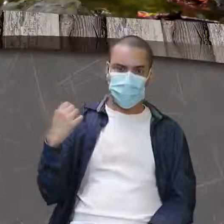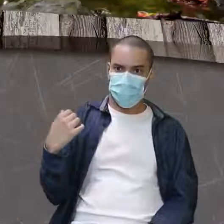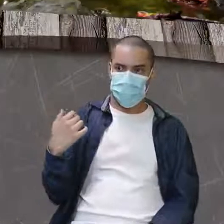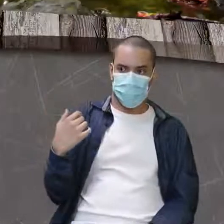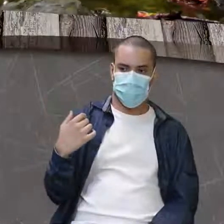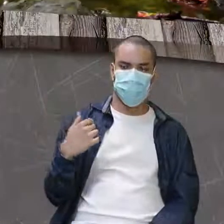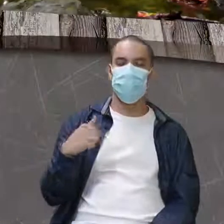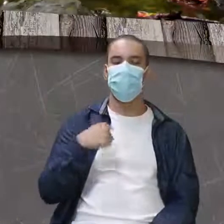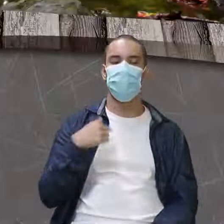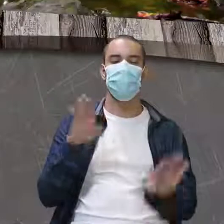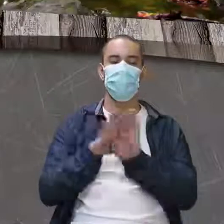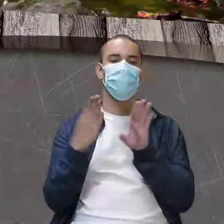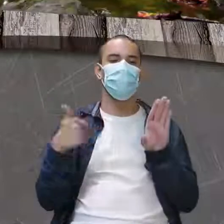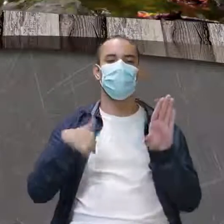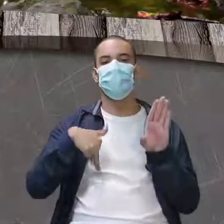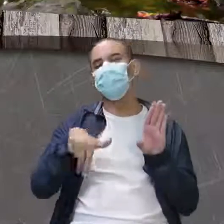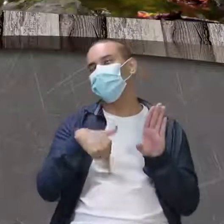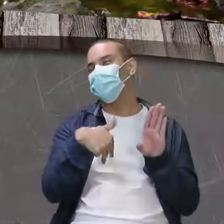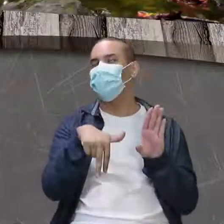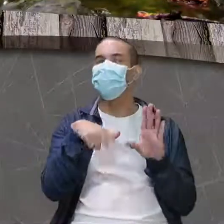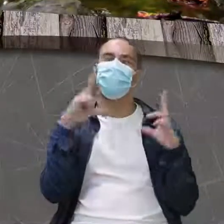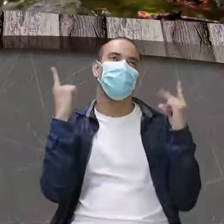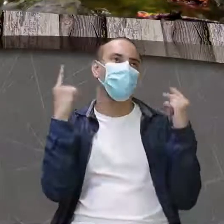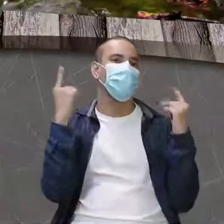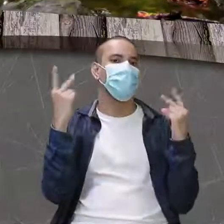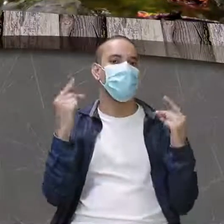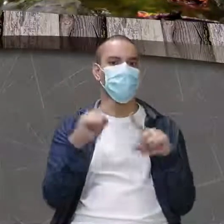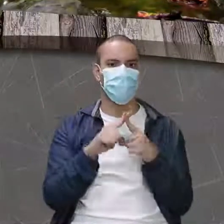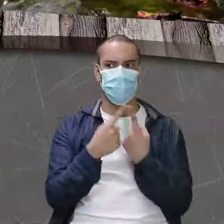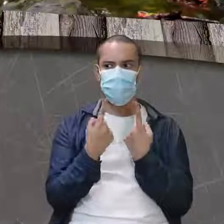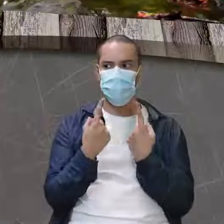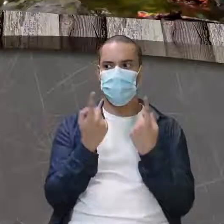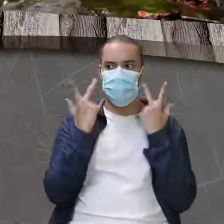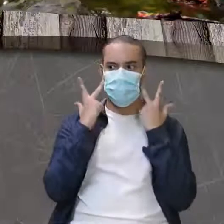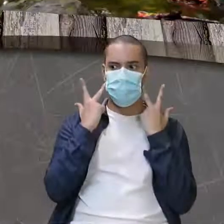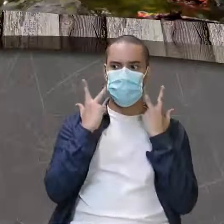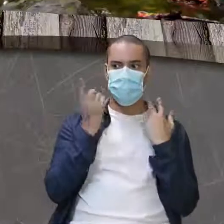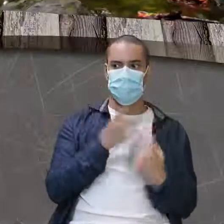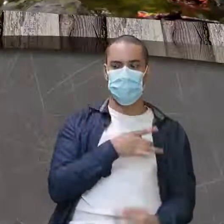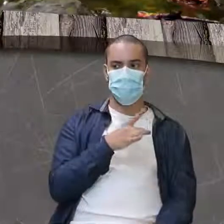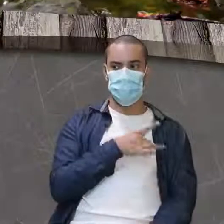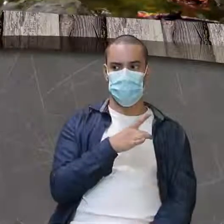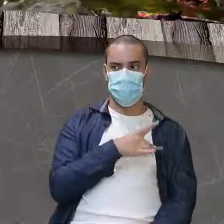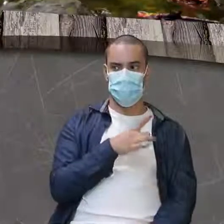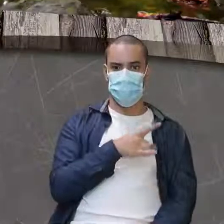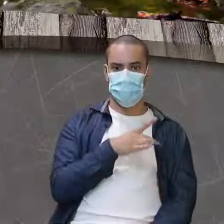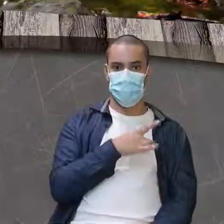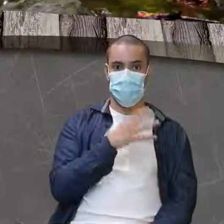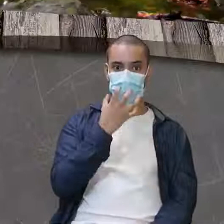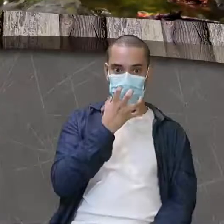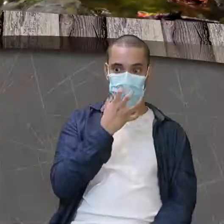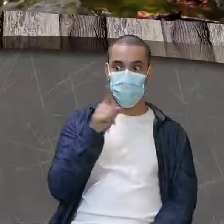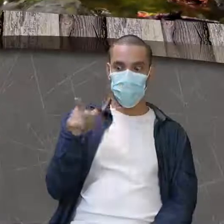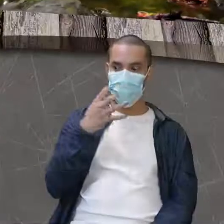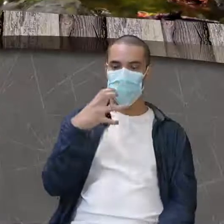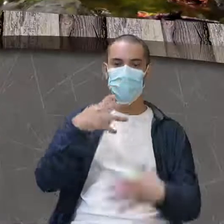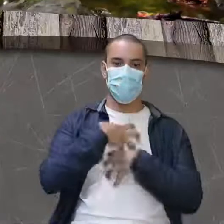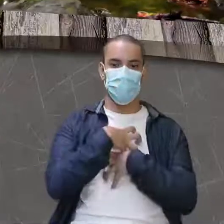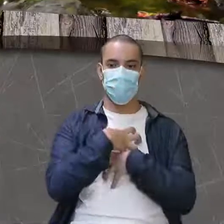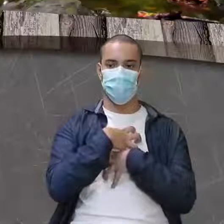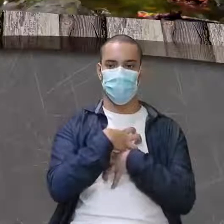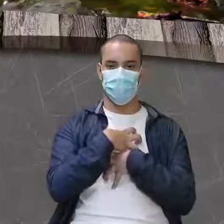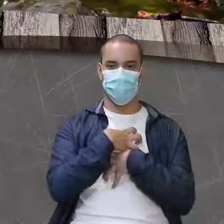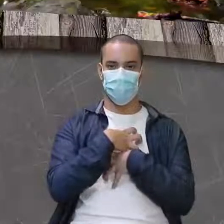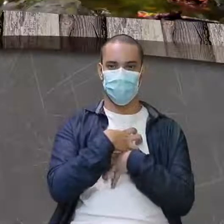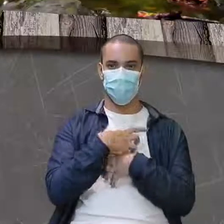pessoa diz, entra, tem um cãozinho, não morde não, mas você tem pavor de cachorro, você também vai liberar e ele vai sentir essa sensação que você